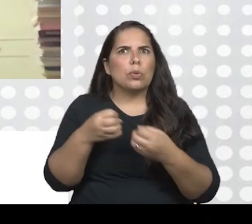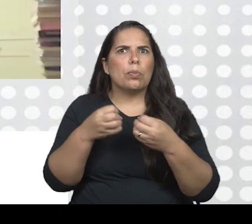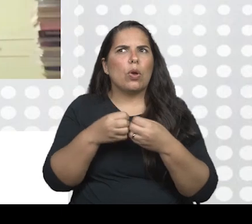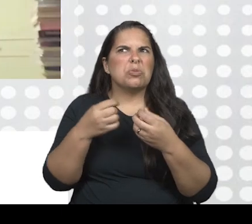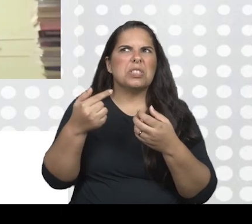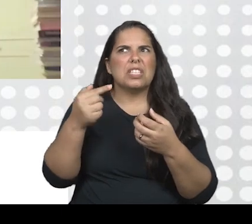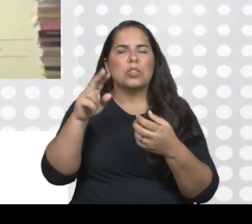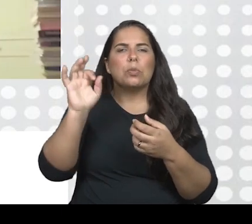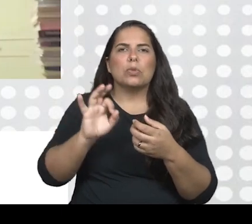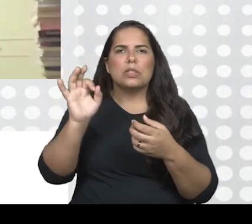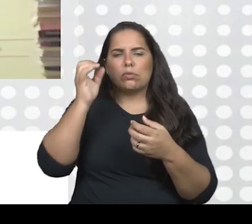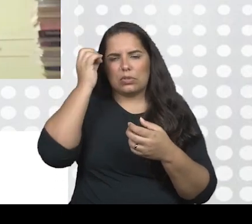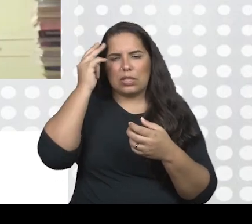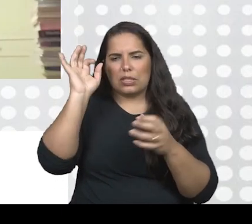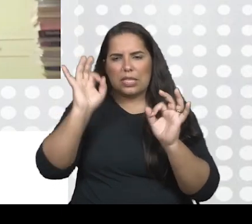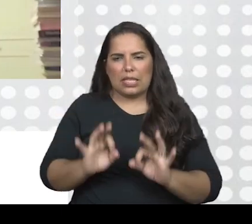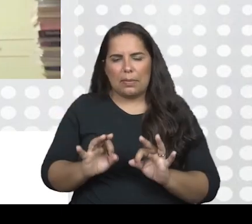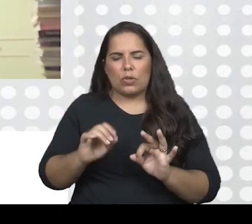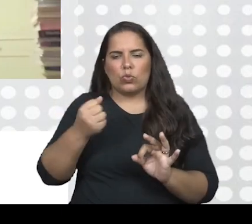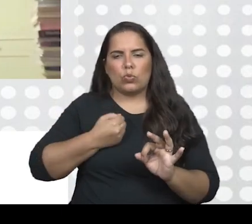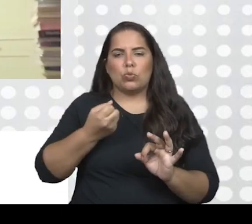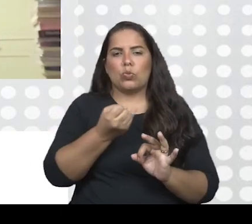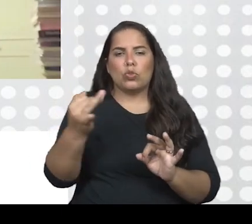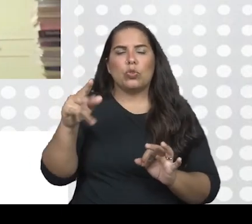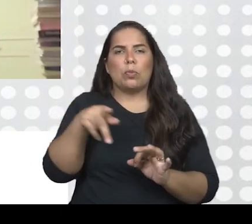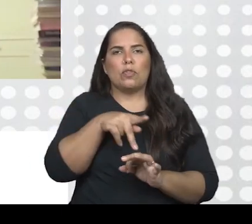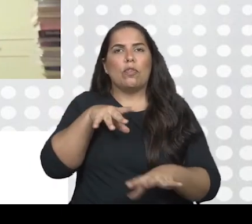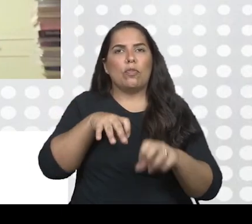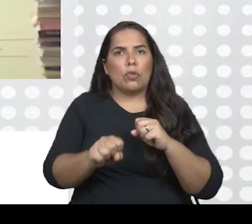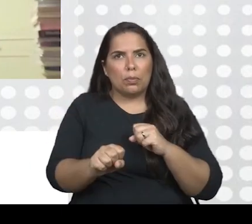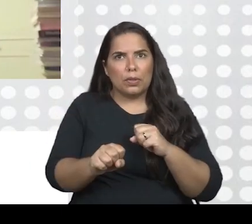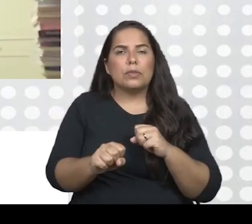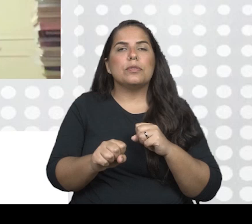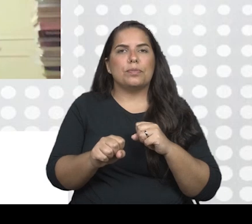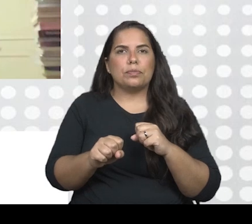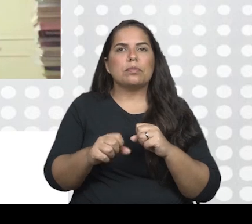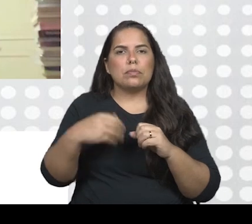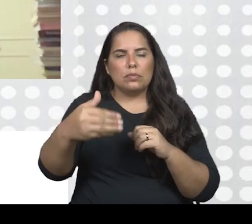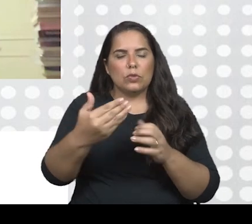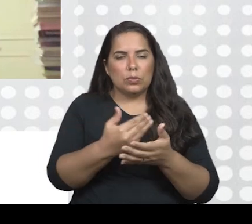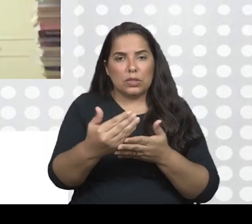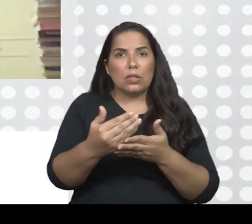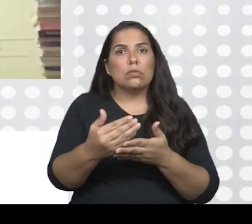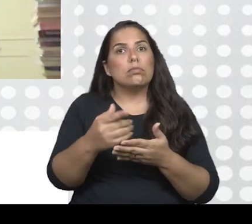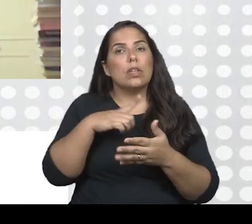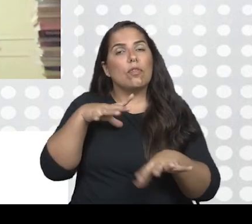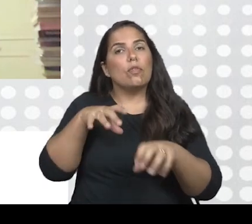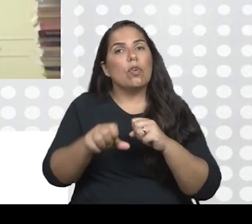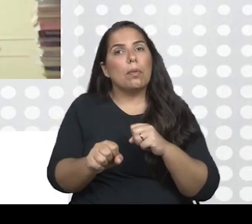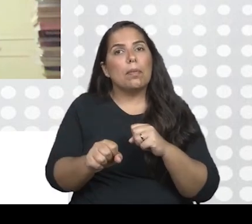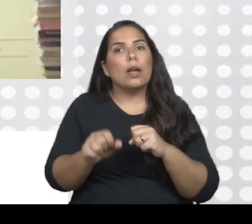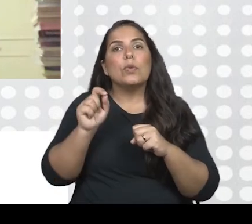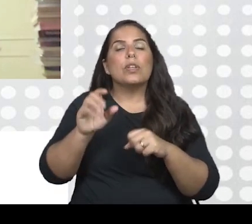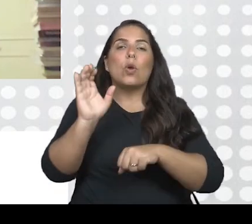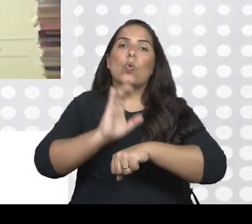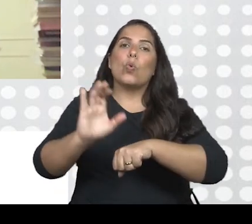próxima a 75%, eu não tenho aqui o número exato, dos professores formados em formação inicial, são formados